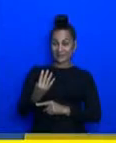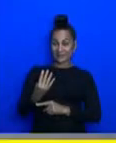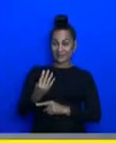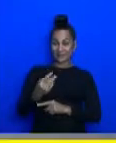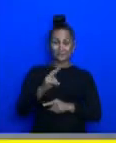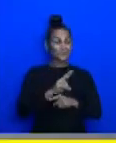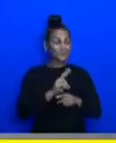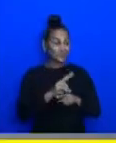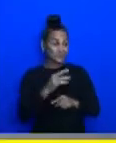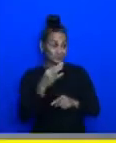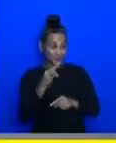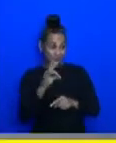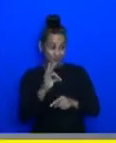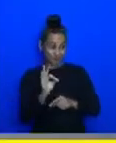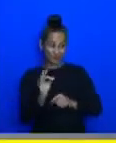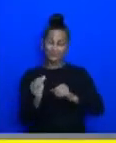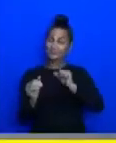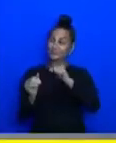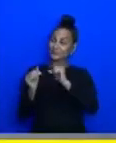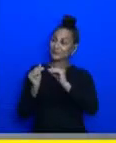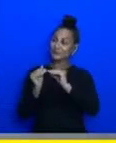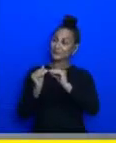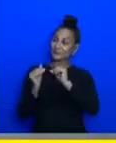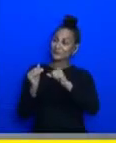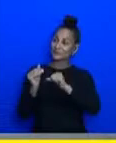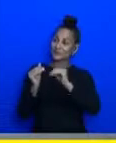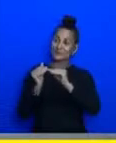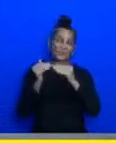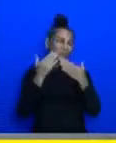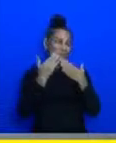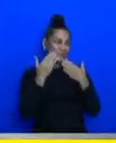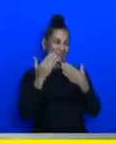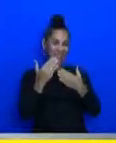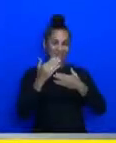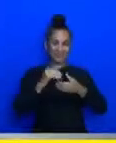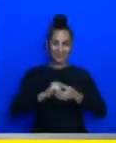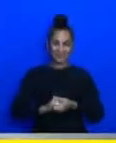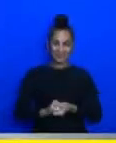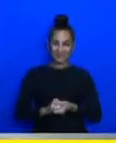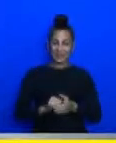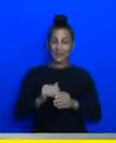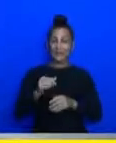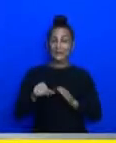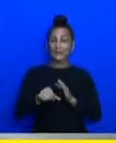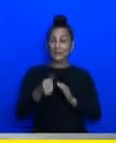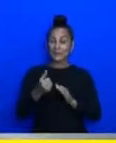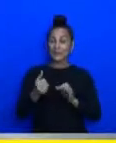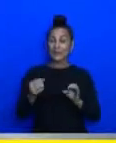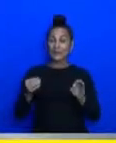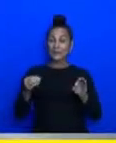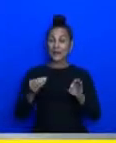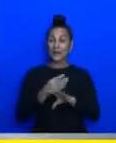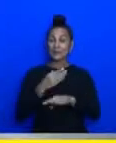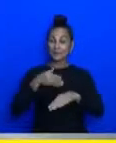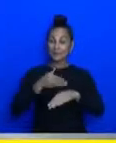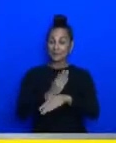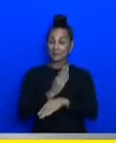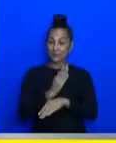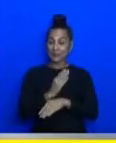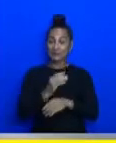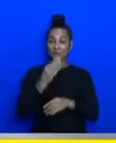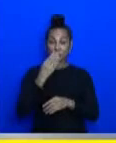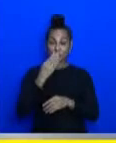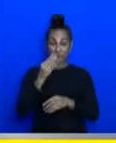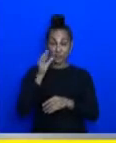64. Auditoras, confirmam? Sim, confirmo. Sim, confirmo. Obrigado. Primeira etapa realizada, validada. Vou